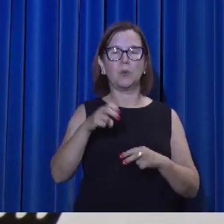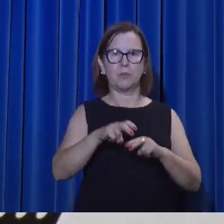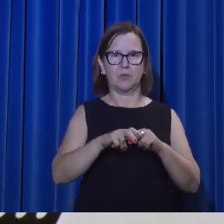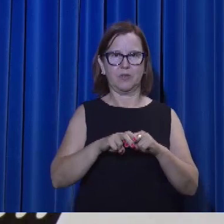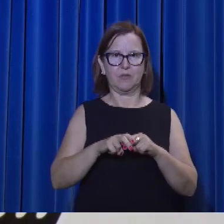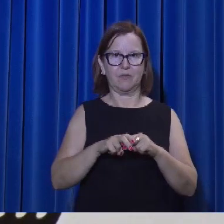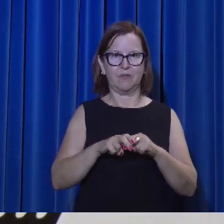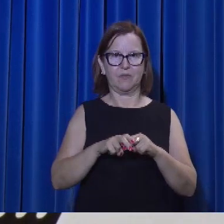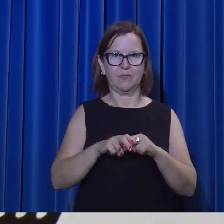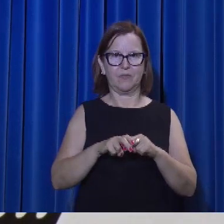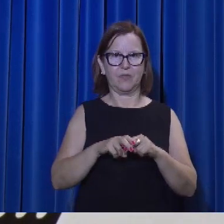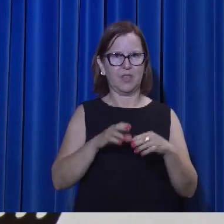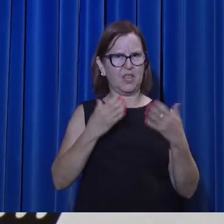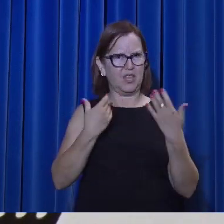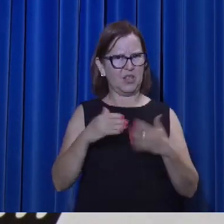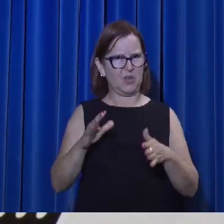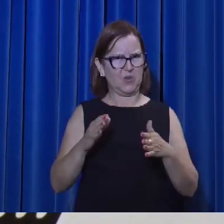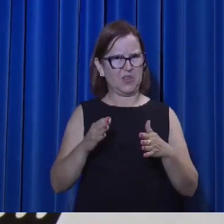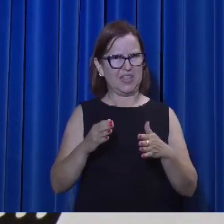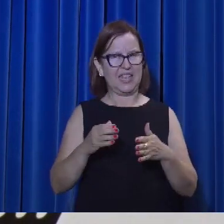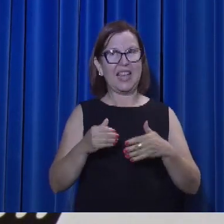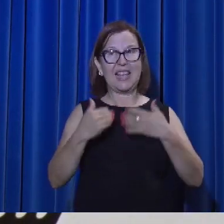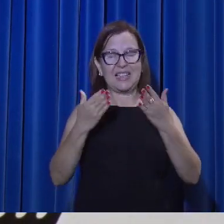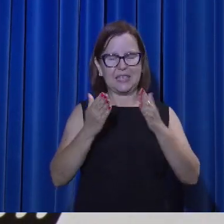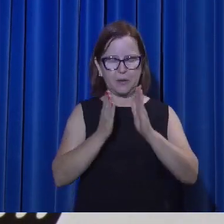quer receber a adoração de animal e de cavalo.